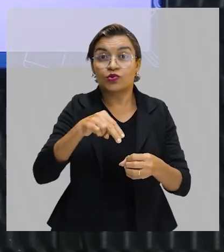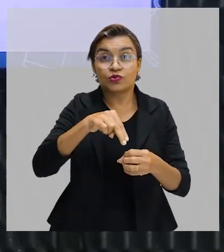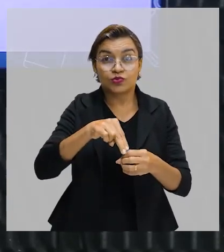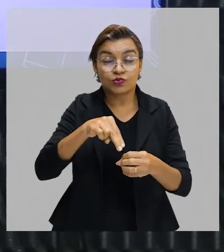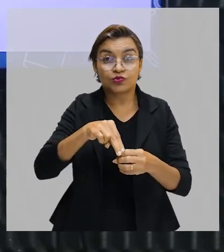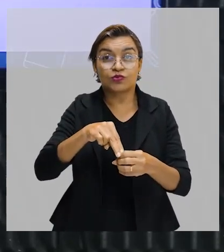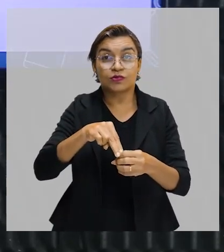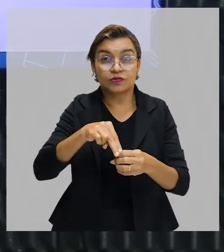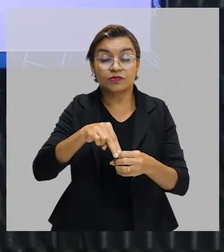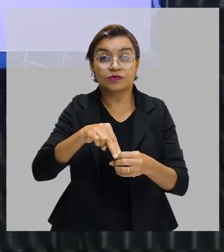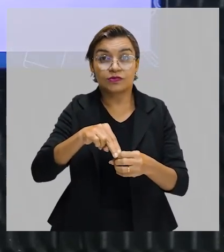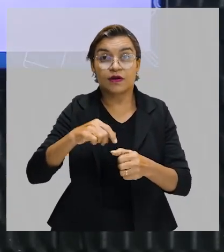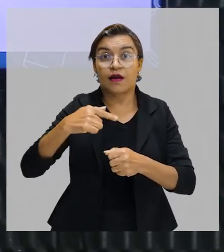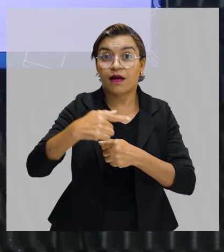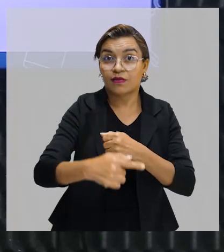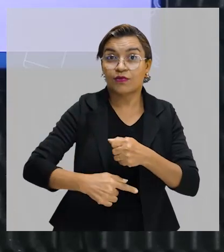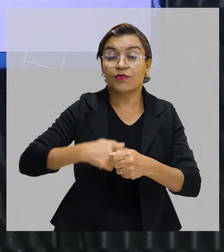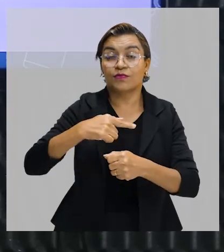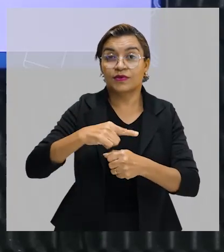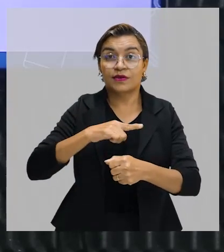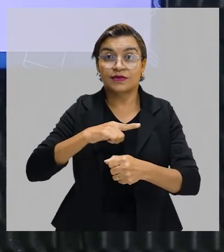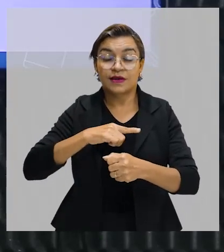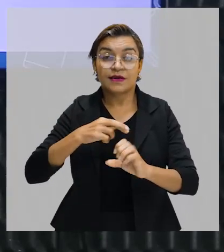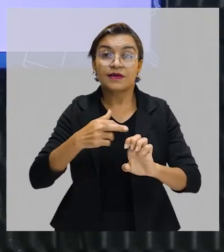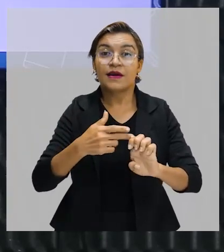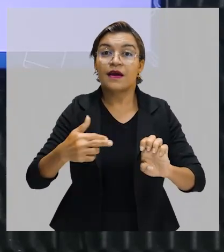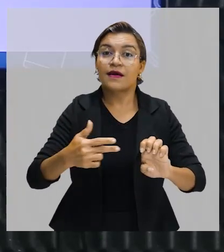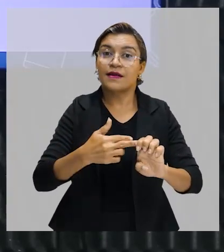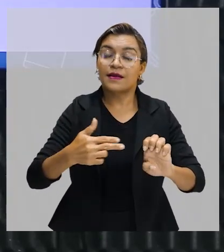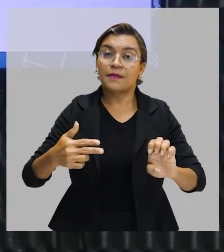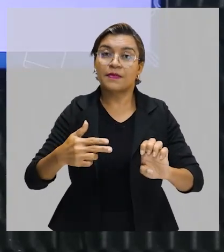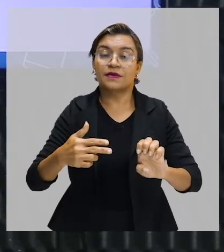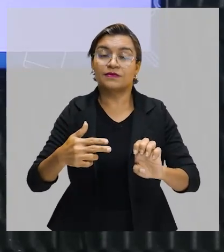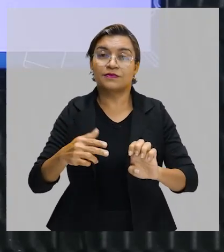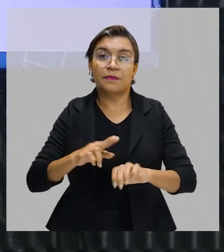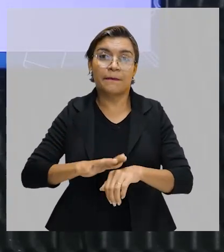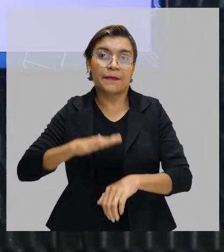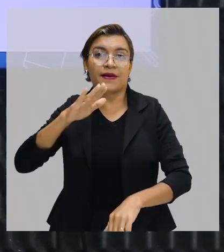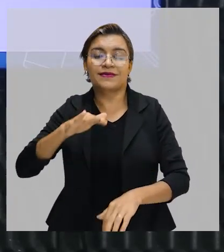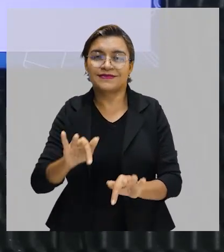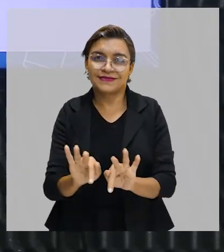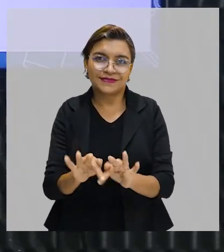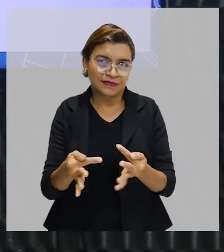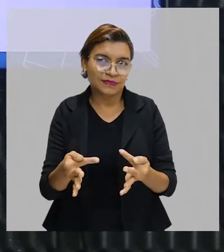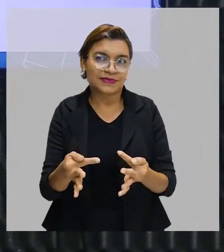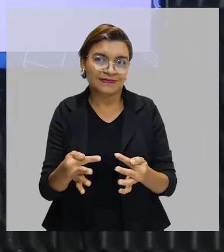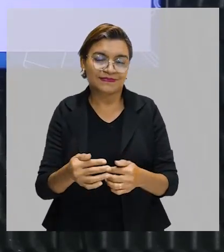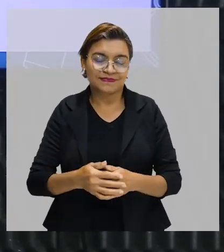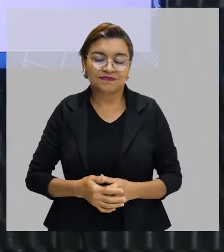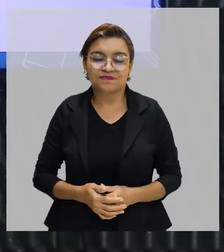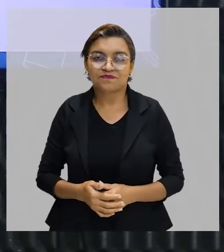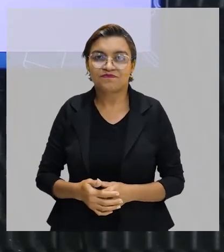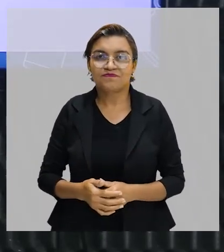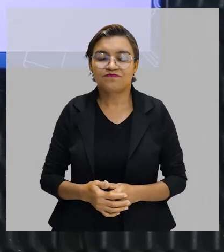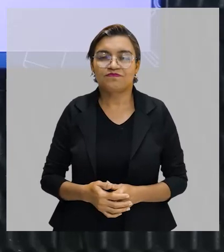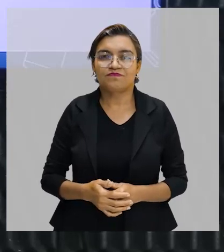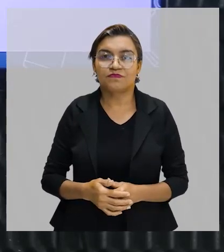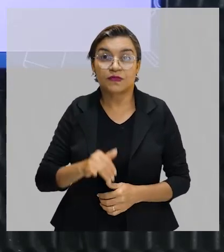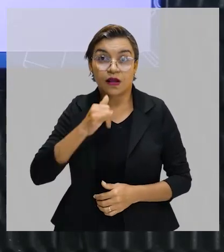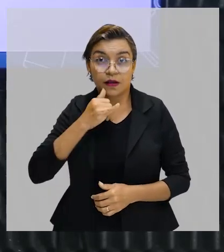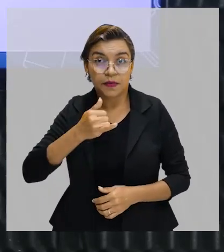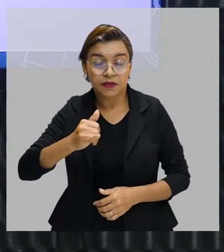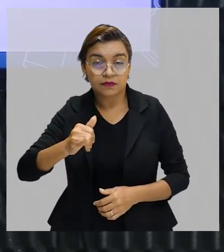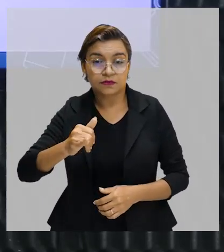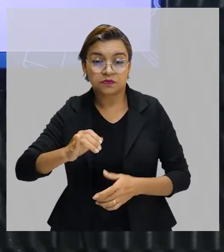não de elementos mais simples, vamos assim dizer. Tem a liberação de